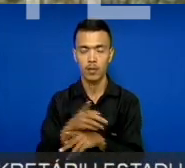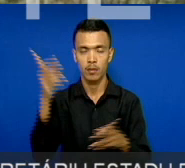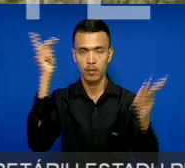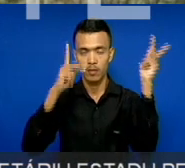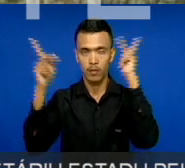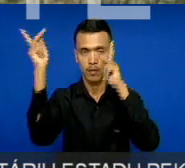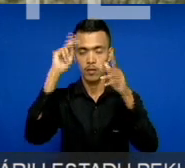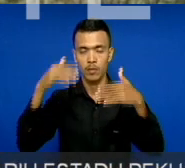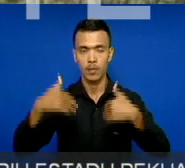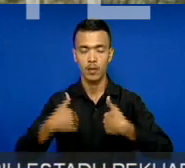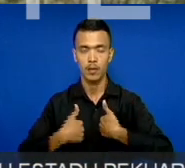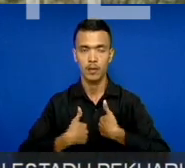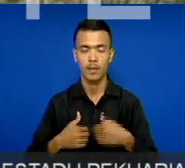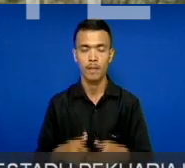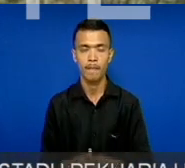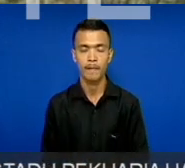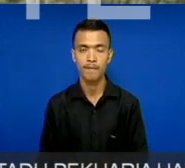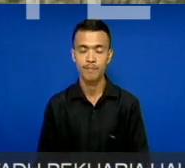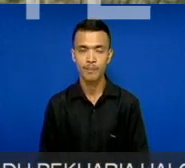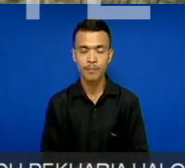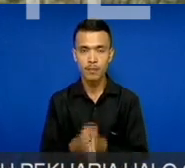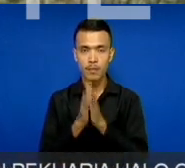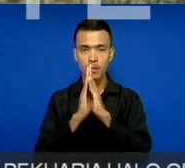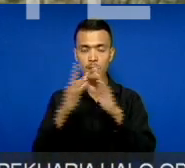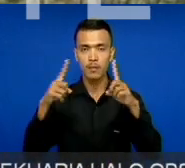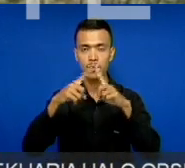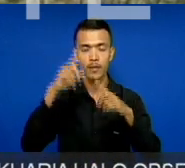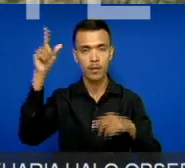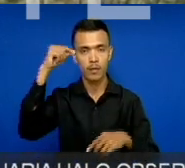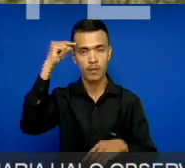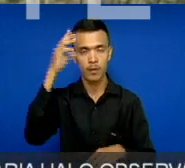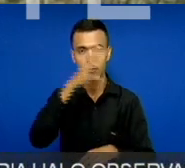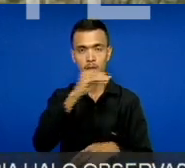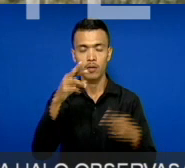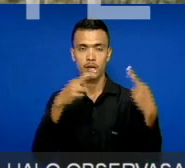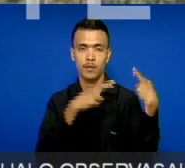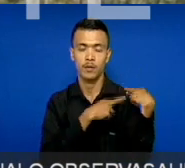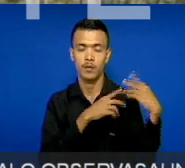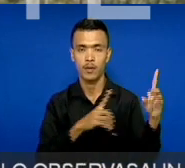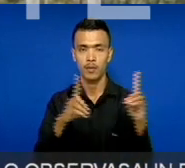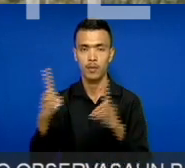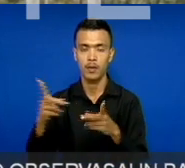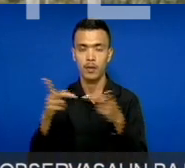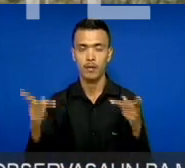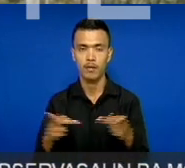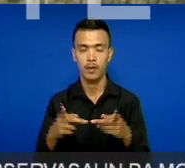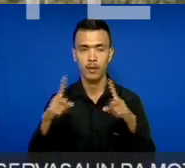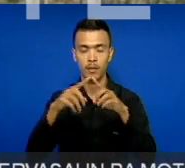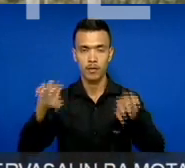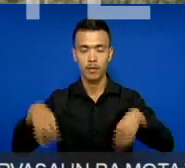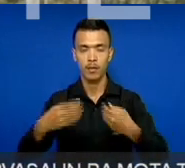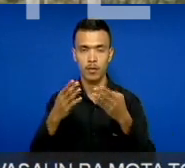itane comunidade sira. Ora, husu ba governo parte competente maka tenke kire condições ba itane funcionari sir nebe maka destaka